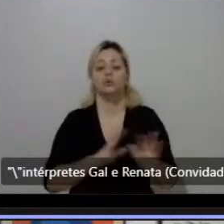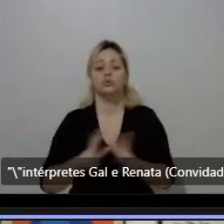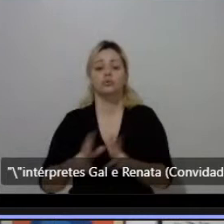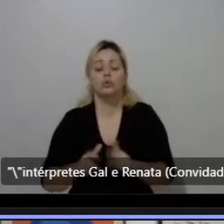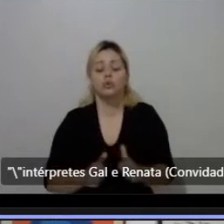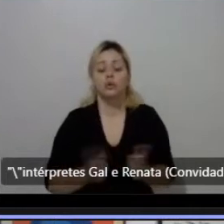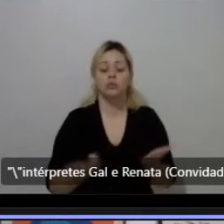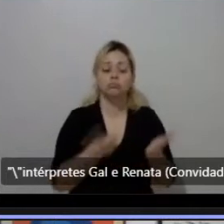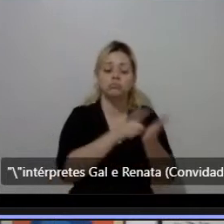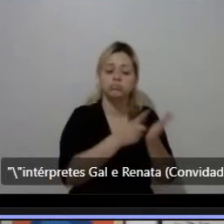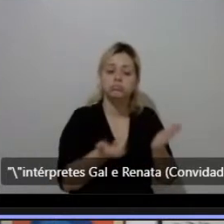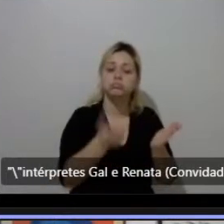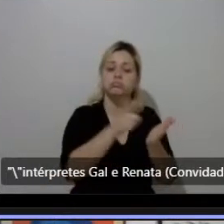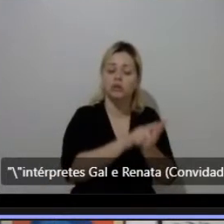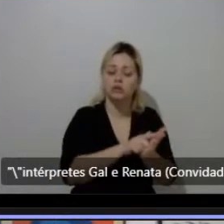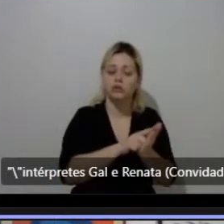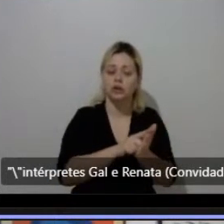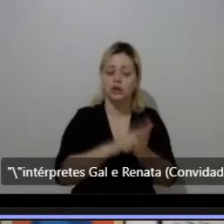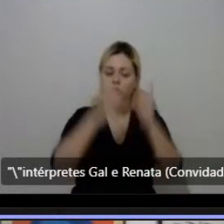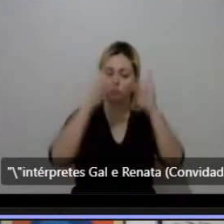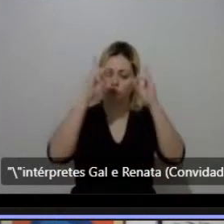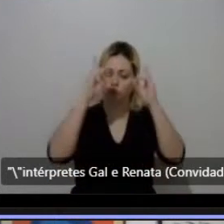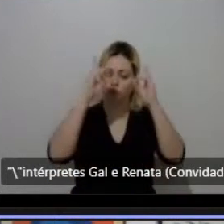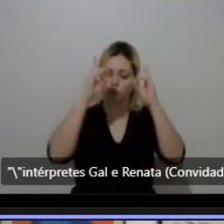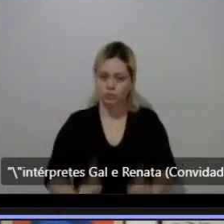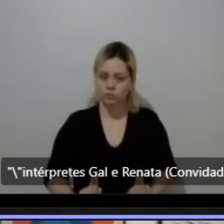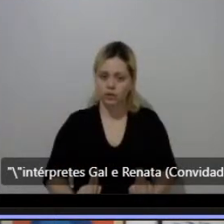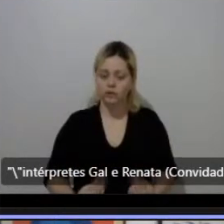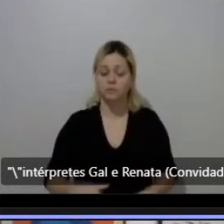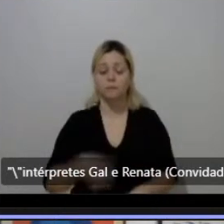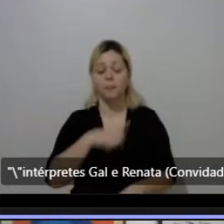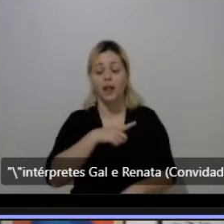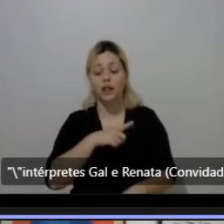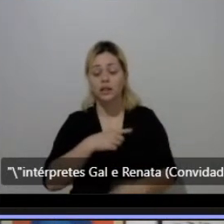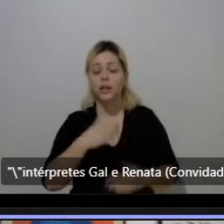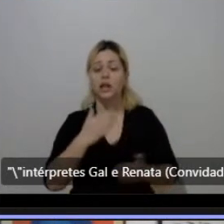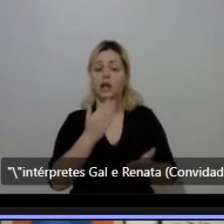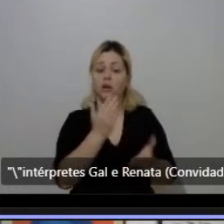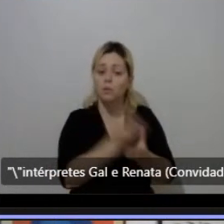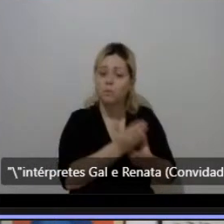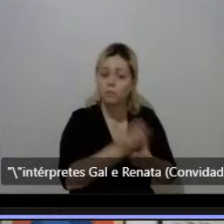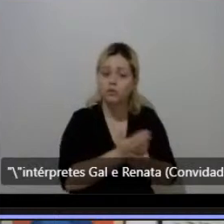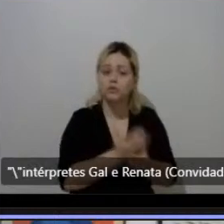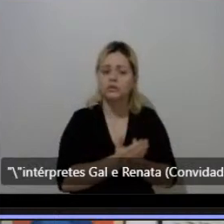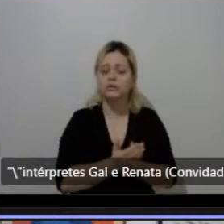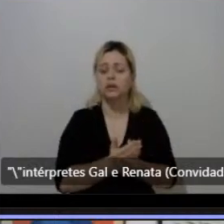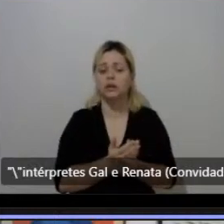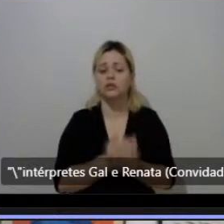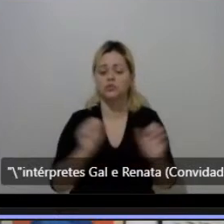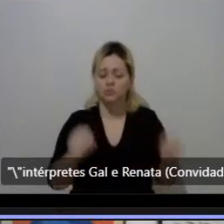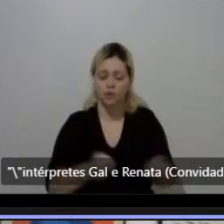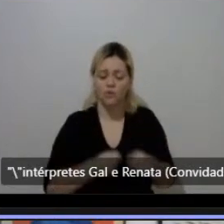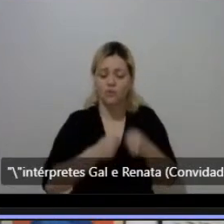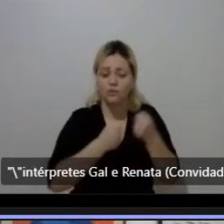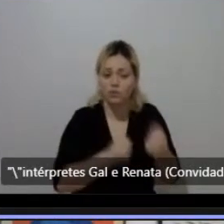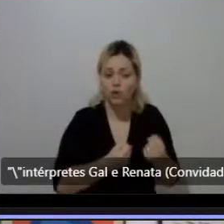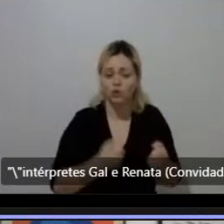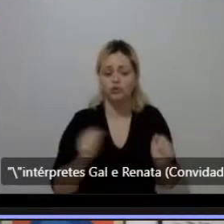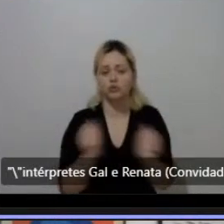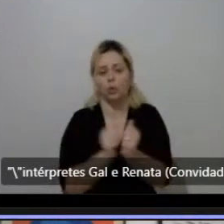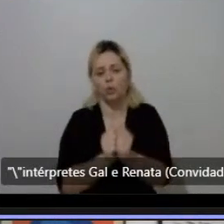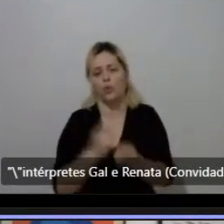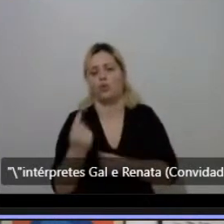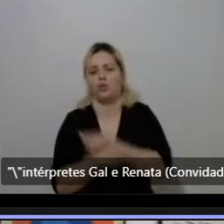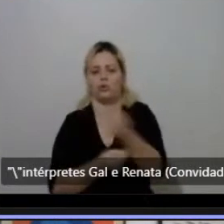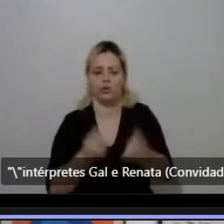uma agenda de direitos humanos, há aí um processo muito forte da reprimarização da economia, né? No que ela fala, que a